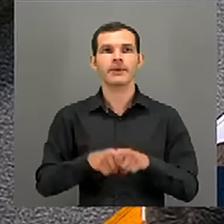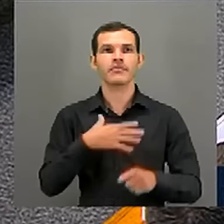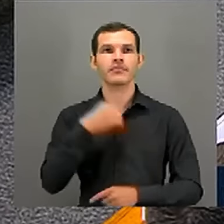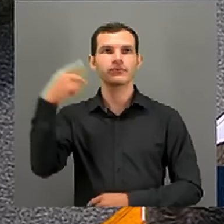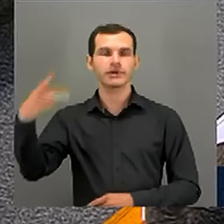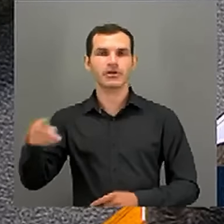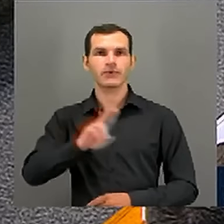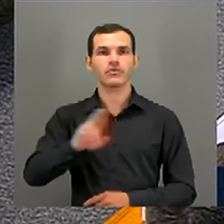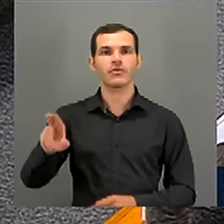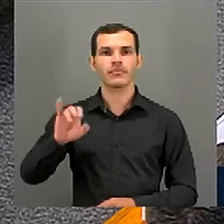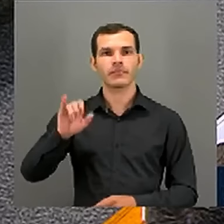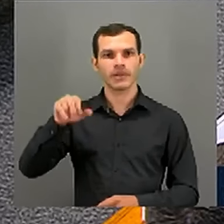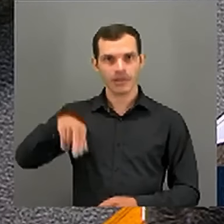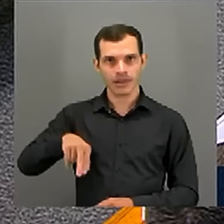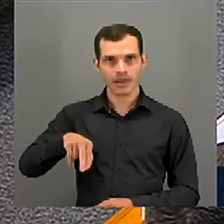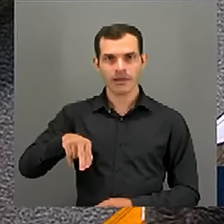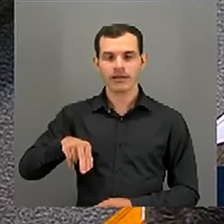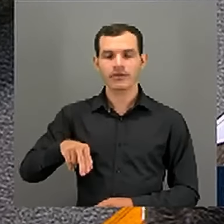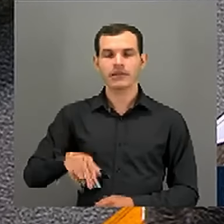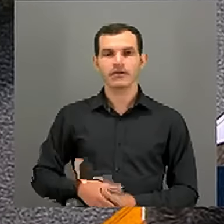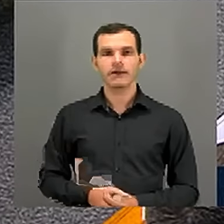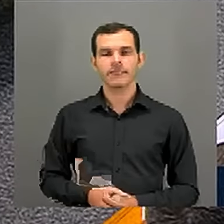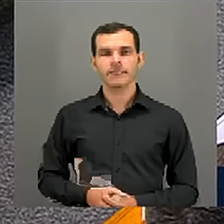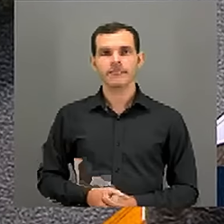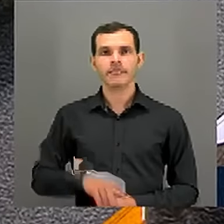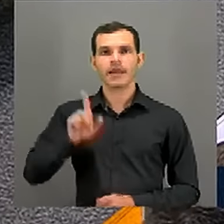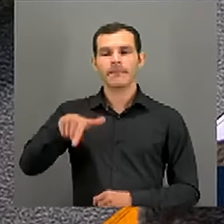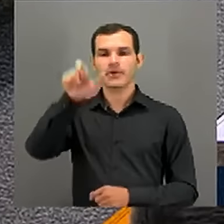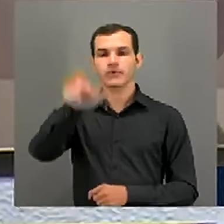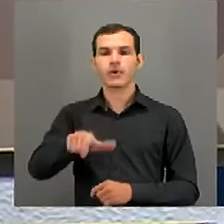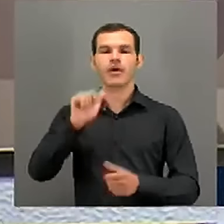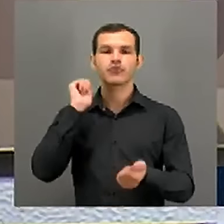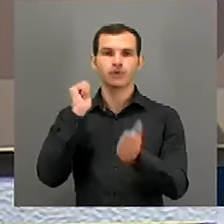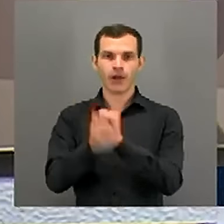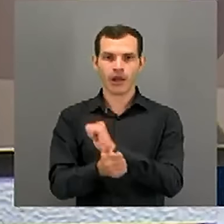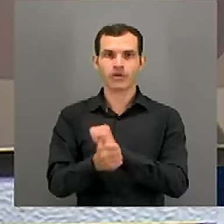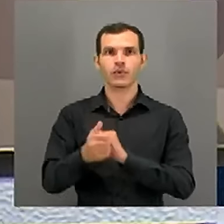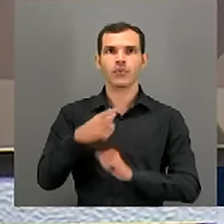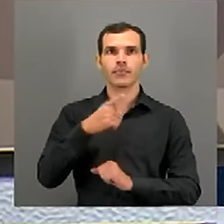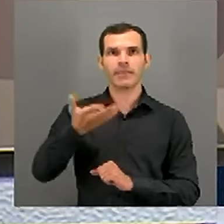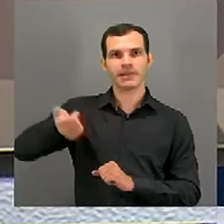Tolentino, para um jogador que jogava na Espanha, hoje joga no Botafogo.